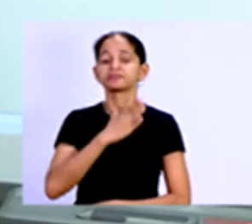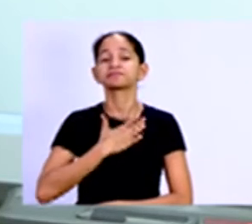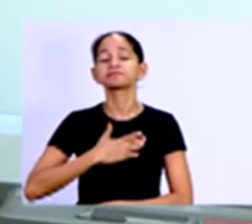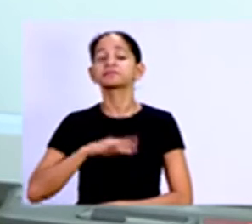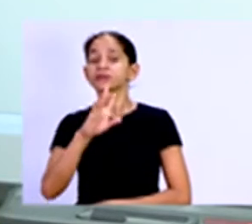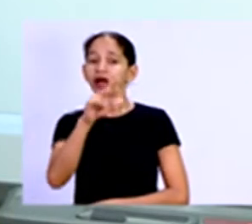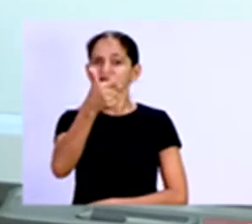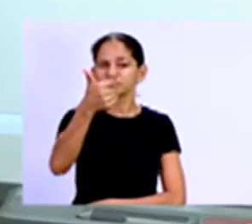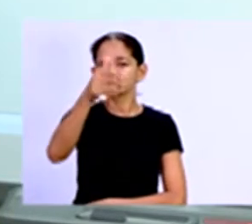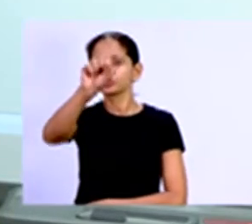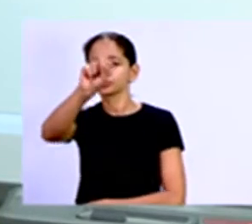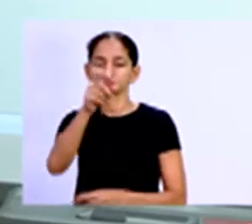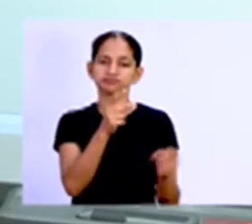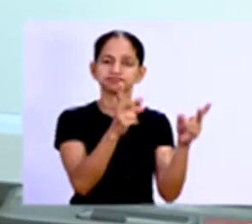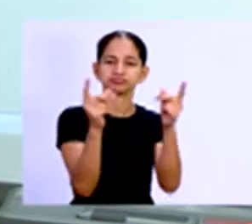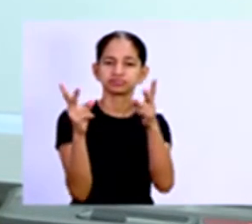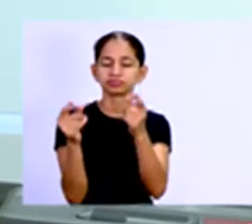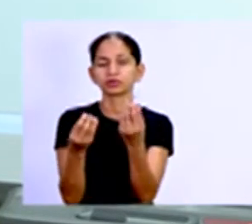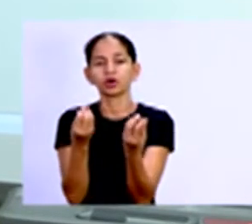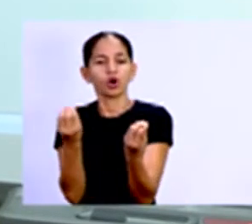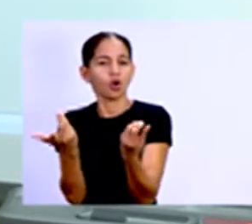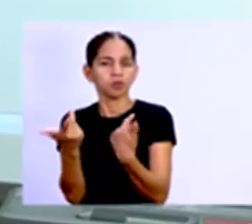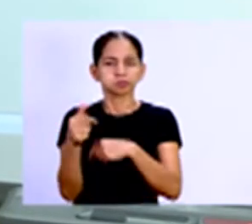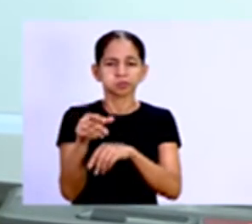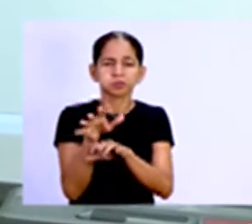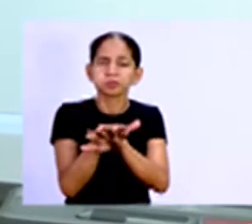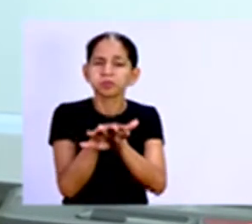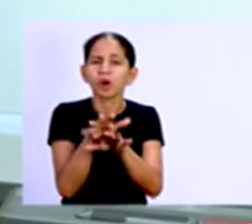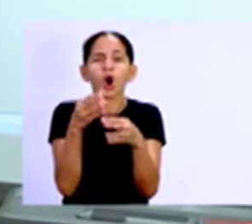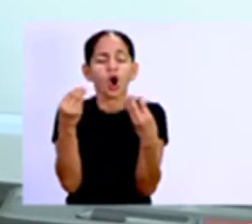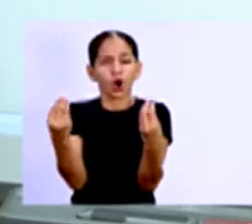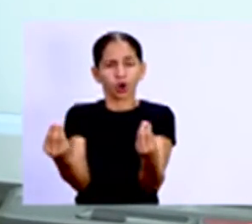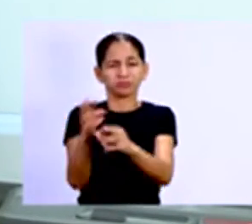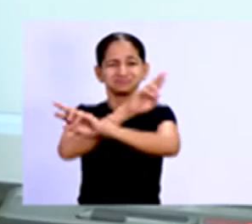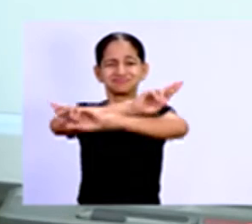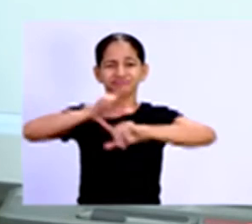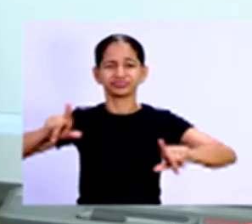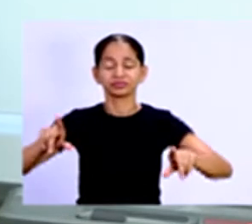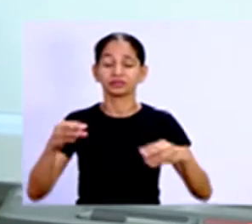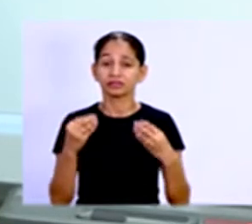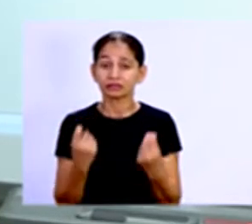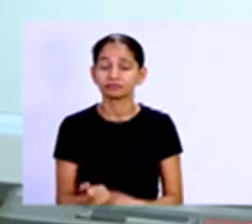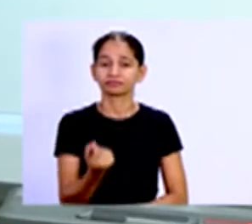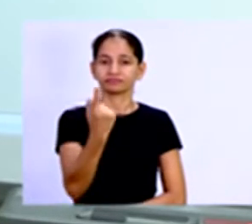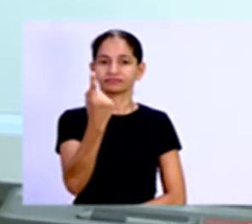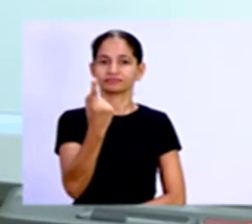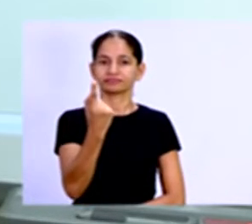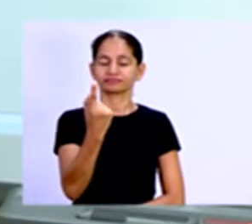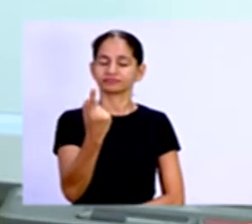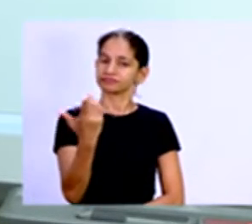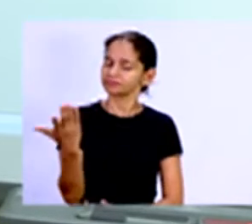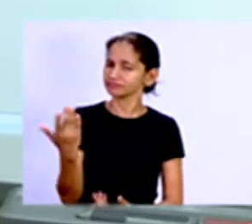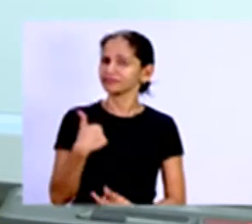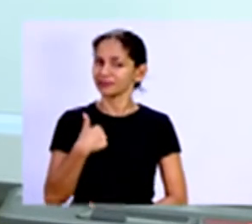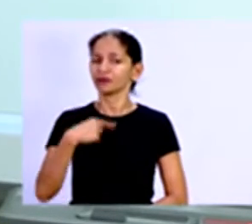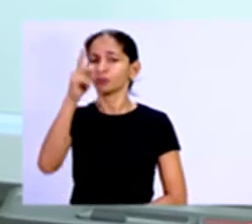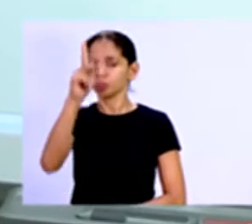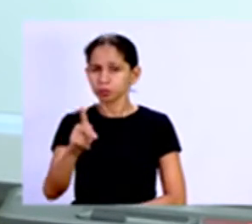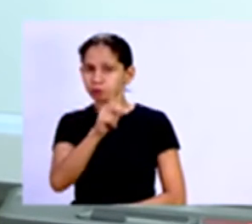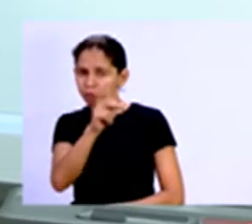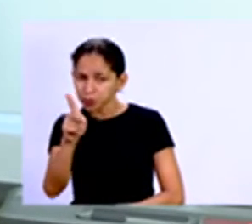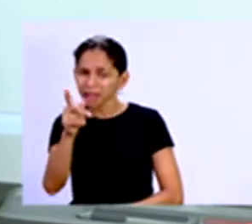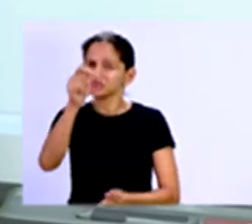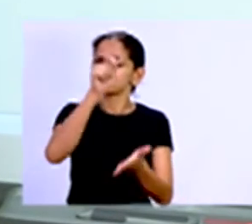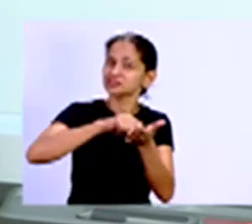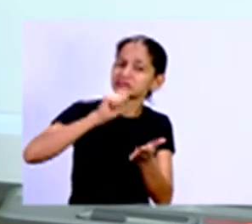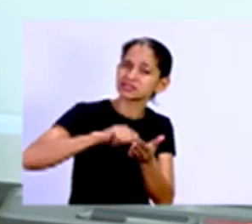lançaria 18 livros só sobre sexo dos mais bizarros possível, foi uma coisa mais estranha de todas. Não é por quê? Pensar num padre